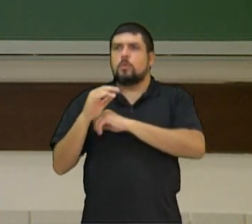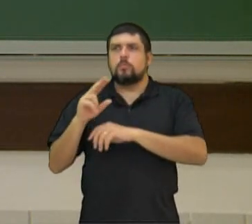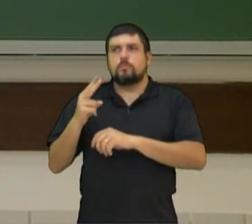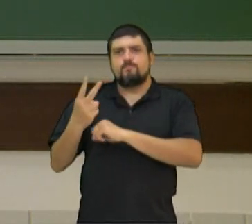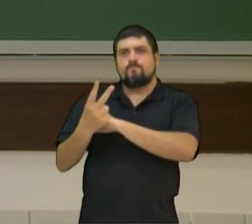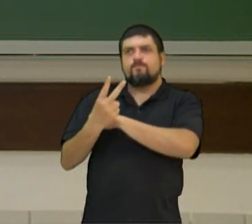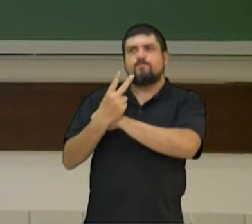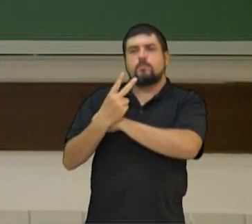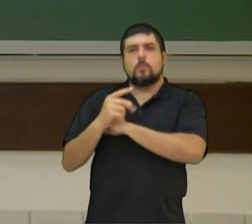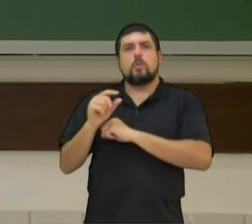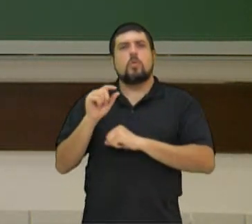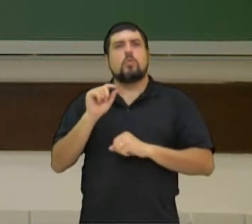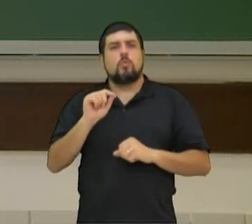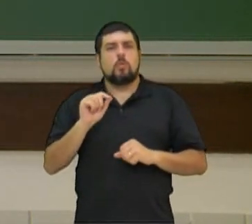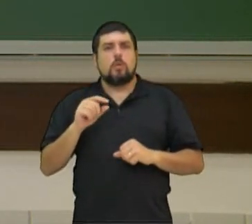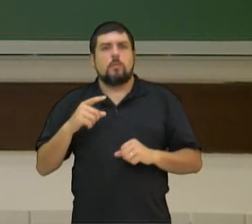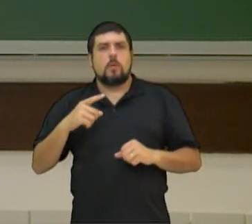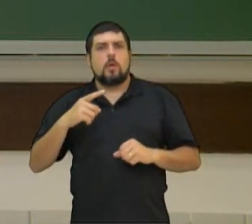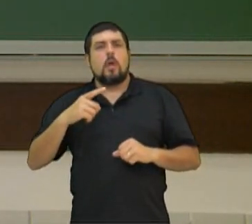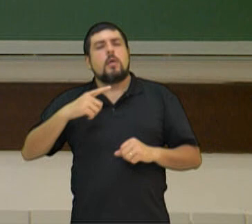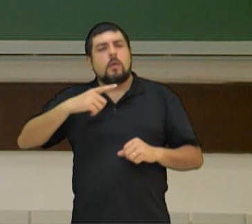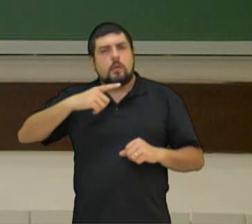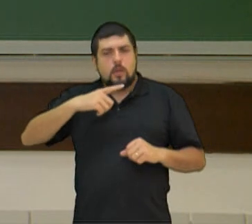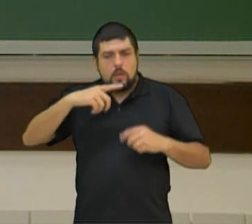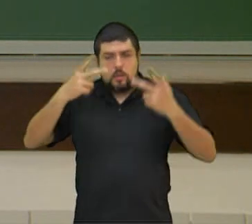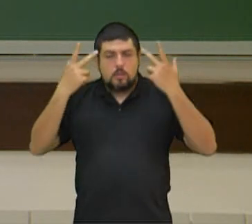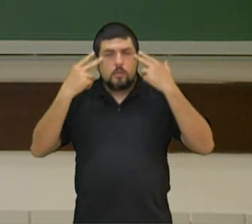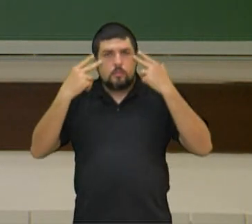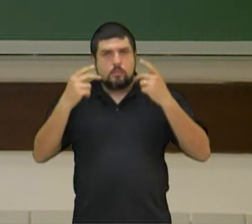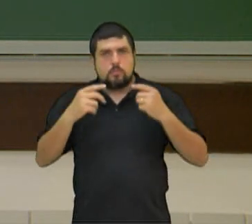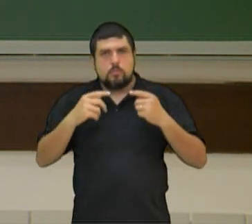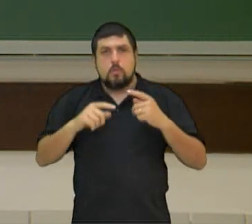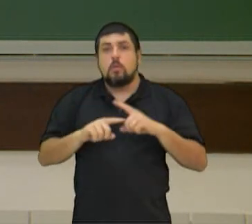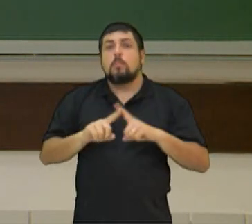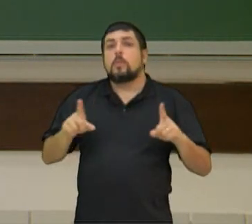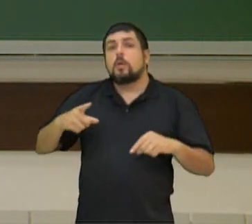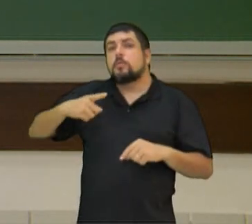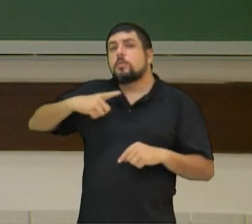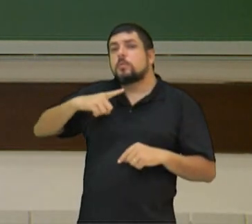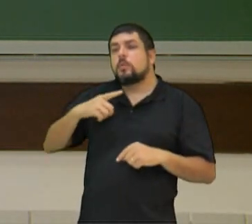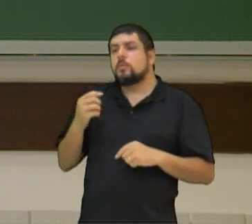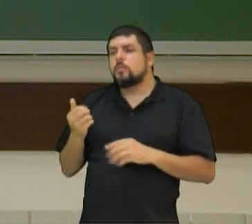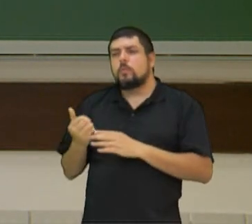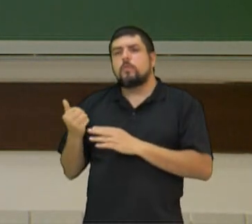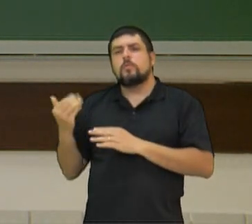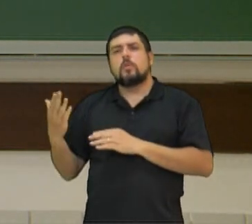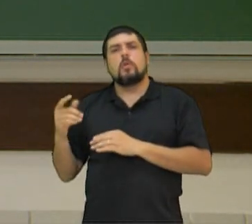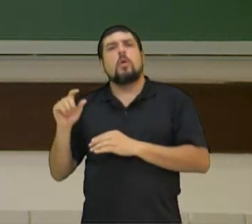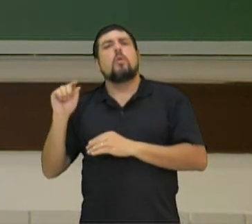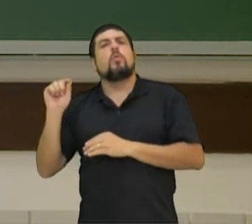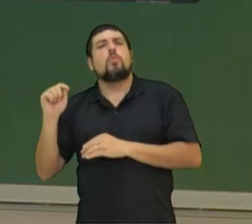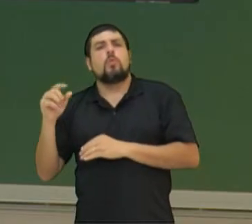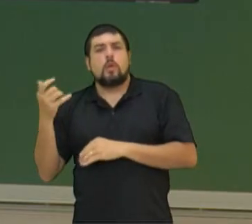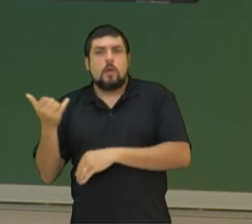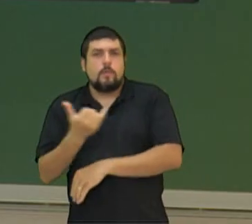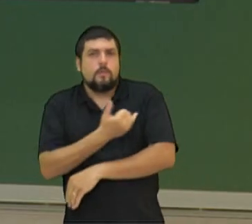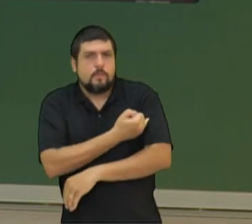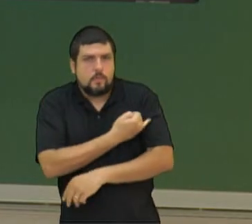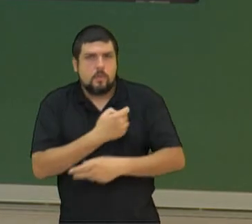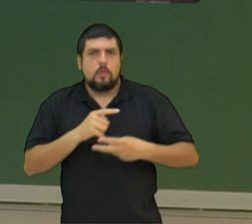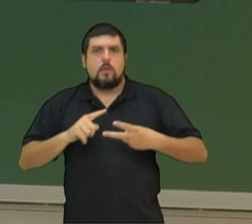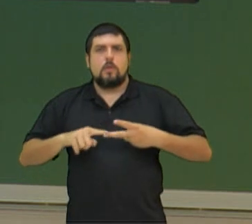que existem mecanismos artificiais para nos proteger, que são as vacinas e os